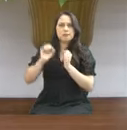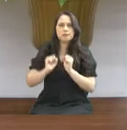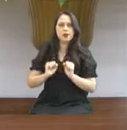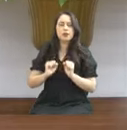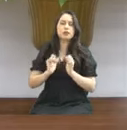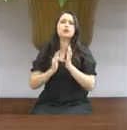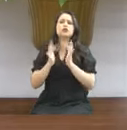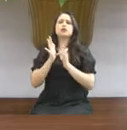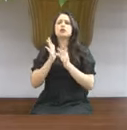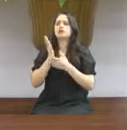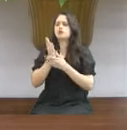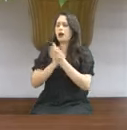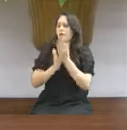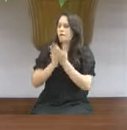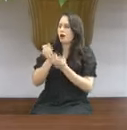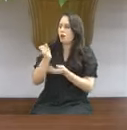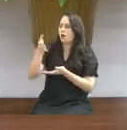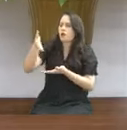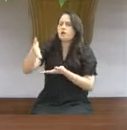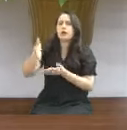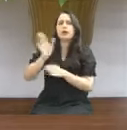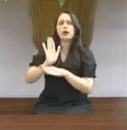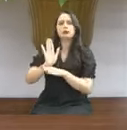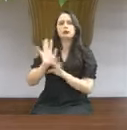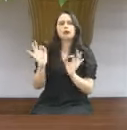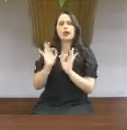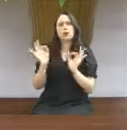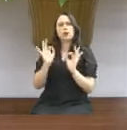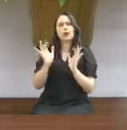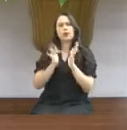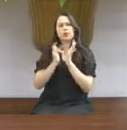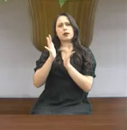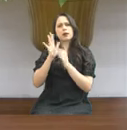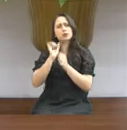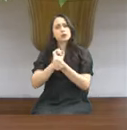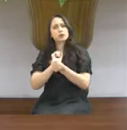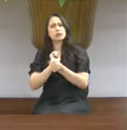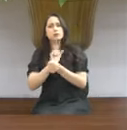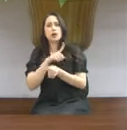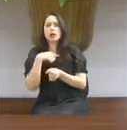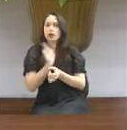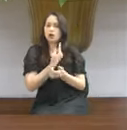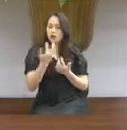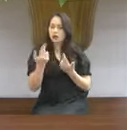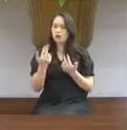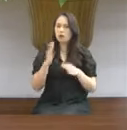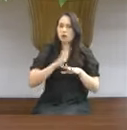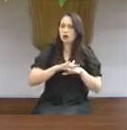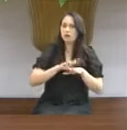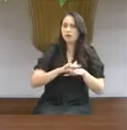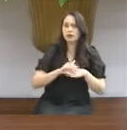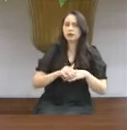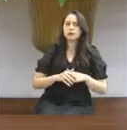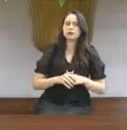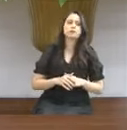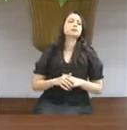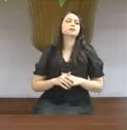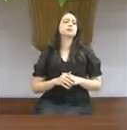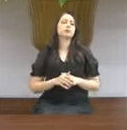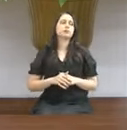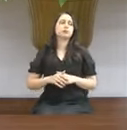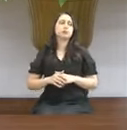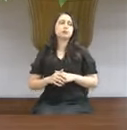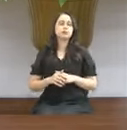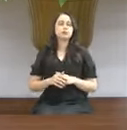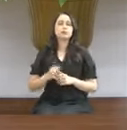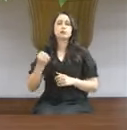Jesus não deu a mão para ele. Jesus espera isso de nós também. Se o pastor